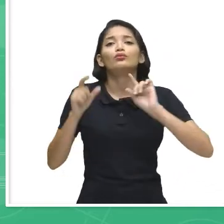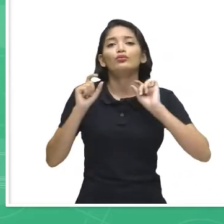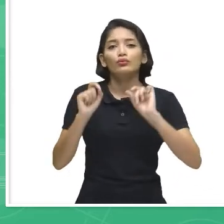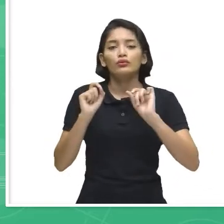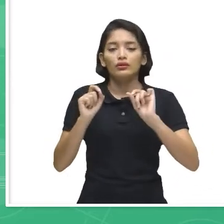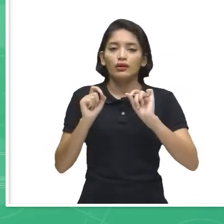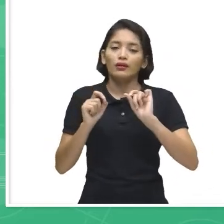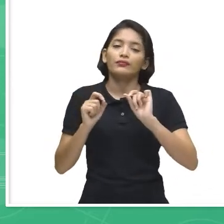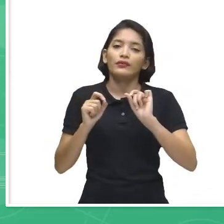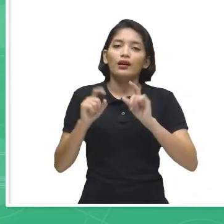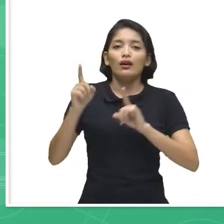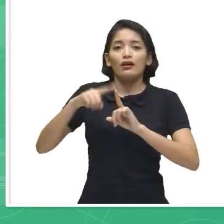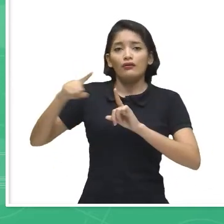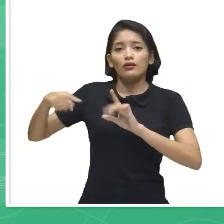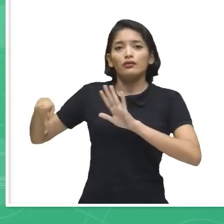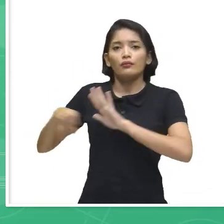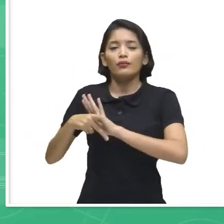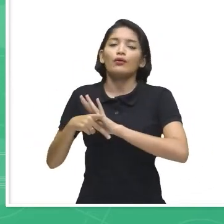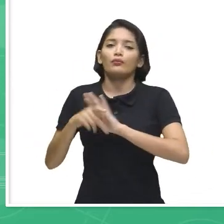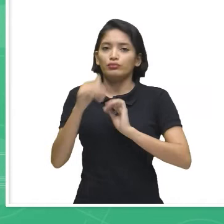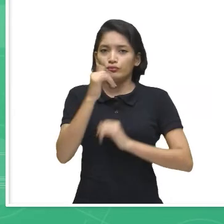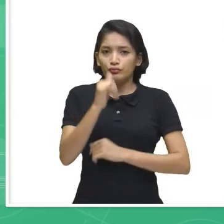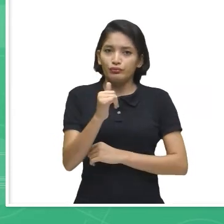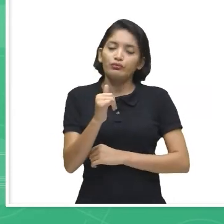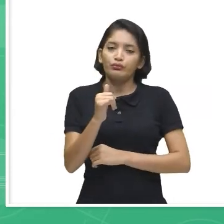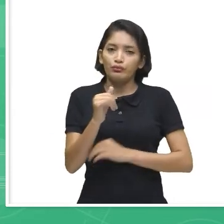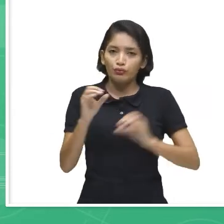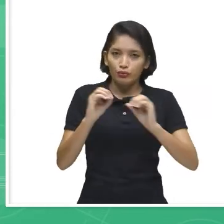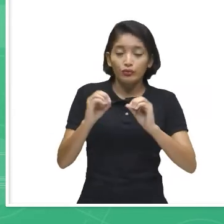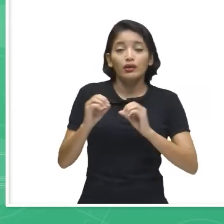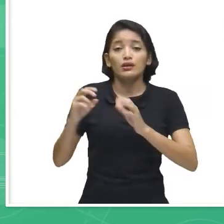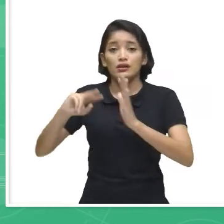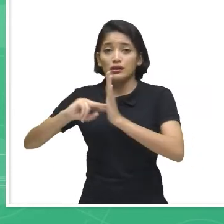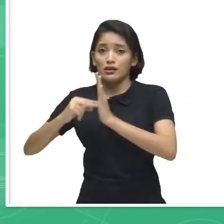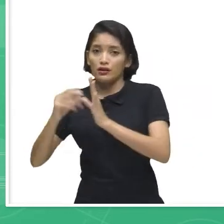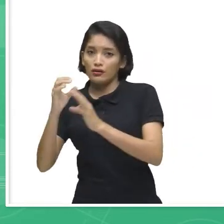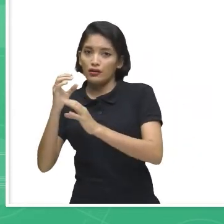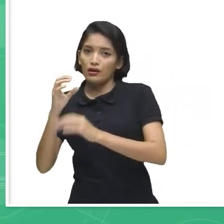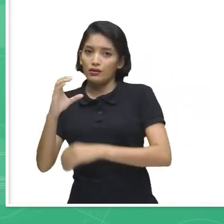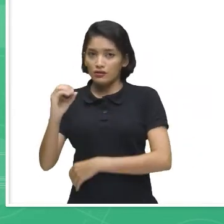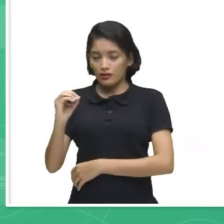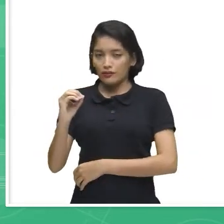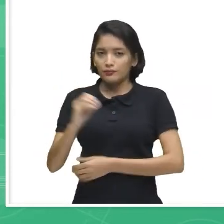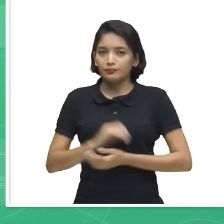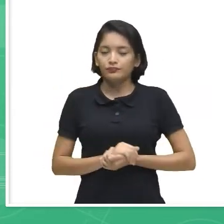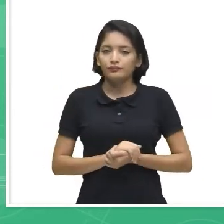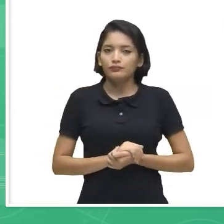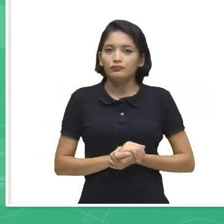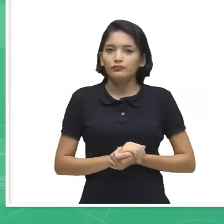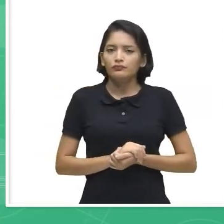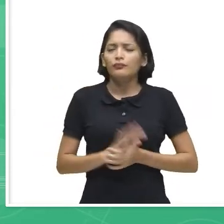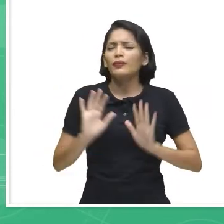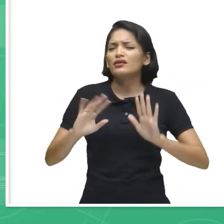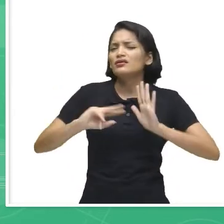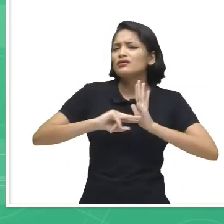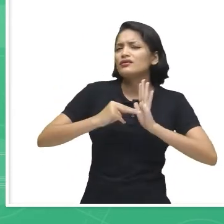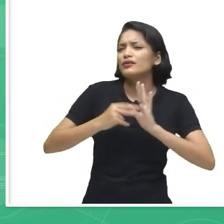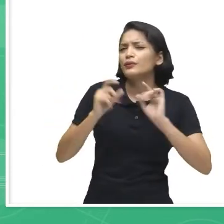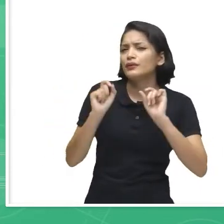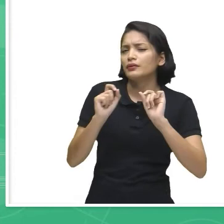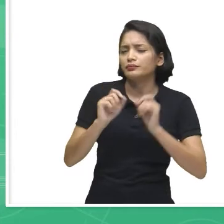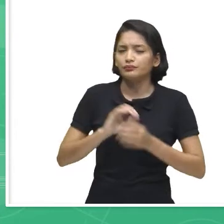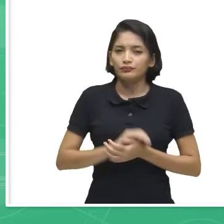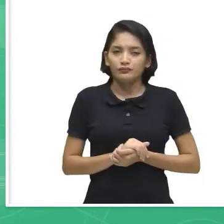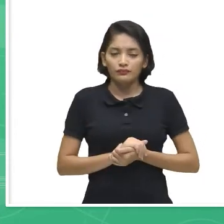uma variação de potencial elétrica nula, igual a zero. Então, tá aí, olha. O que isso quer dizer, pessoal? Quer dizer,